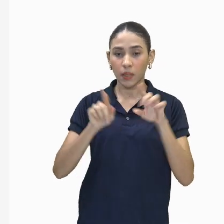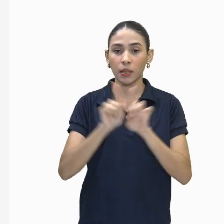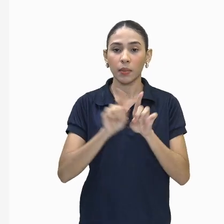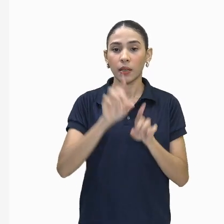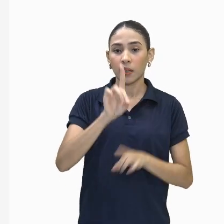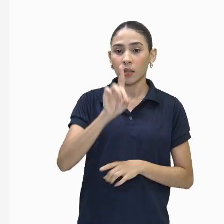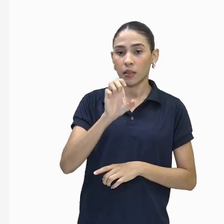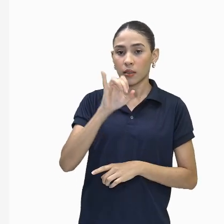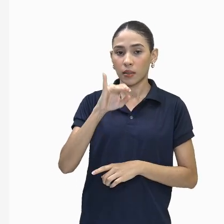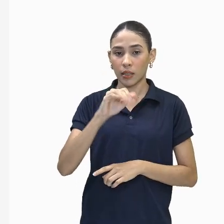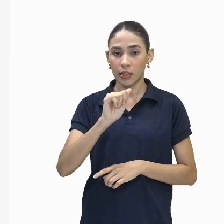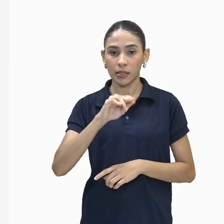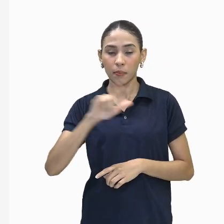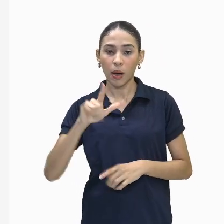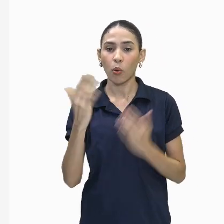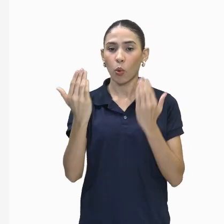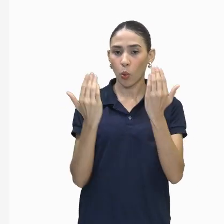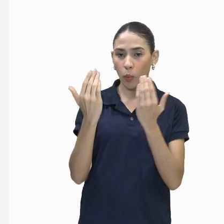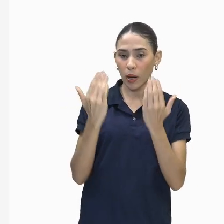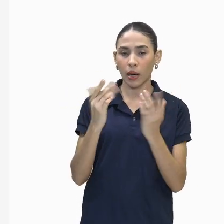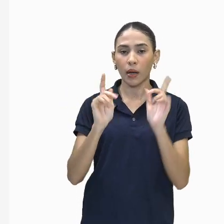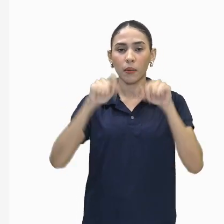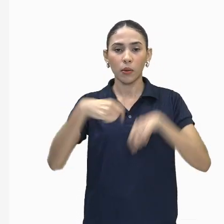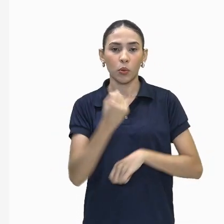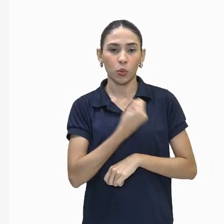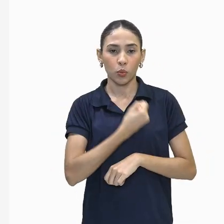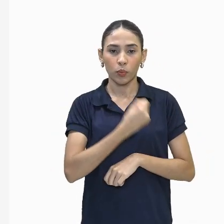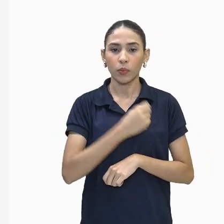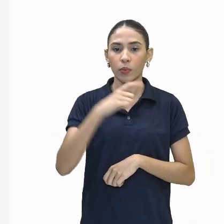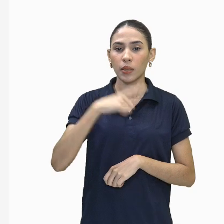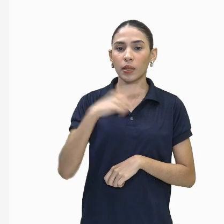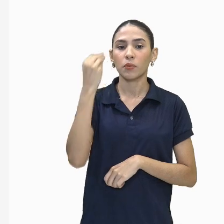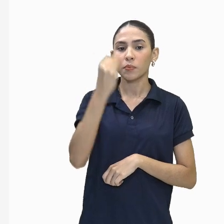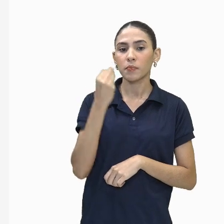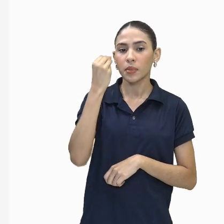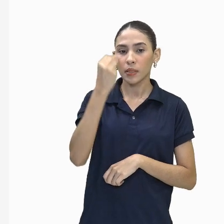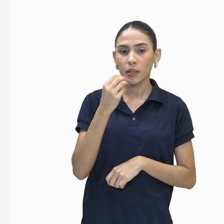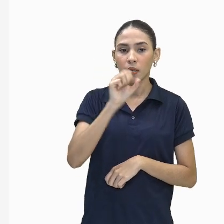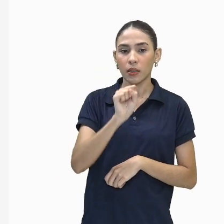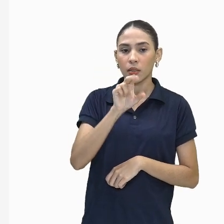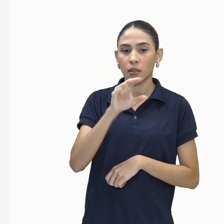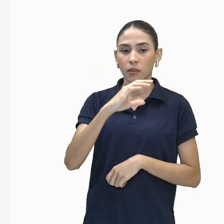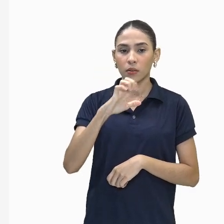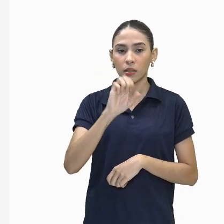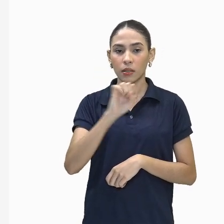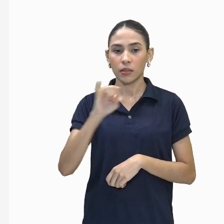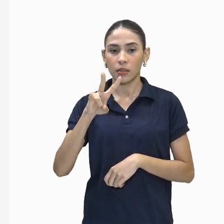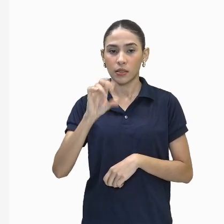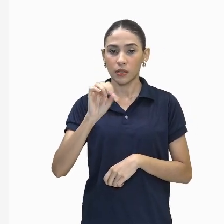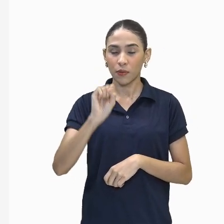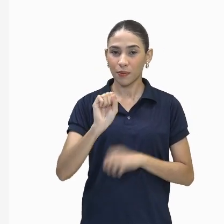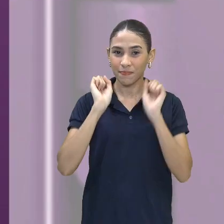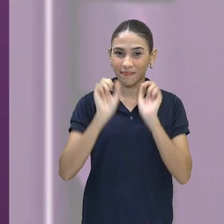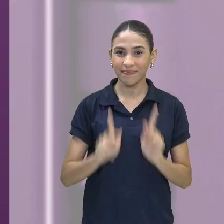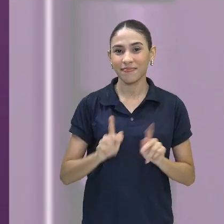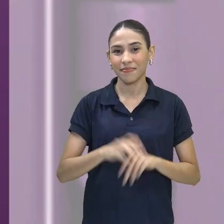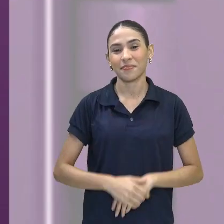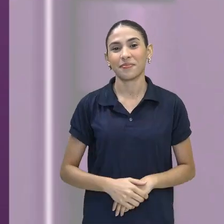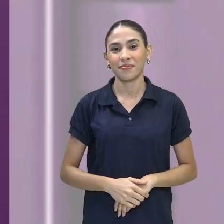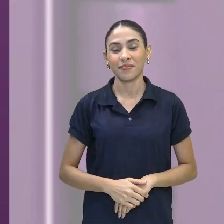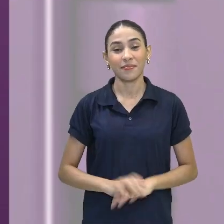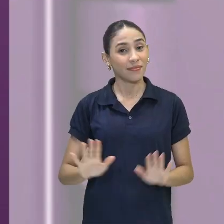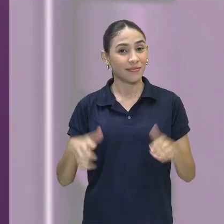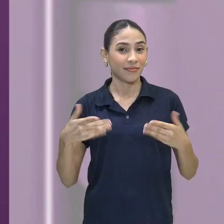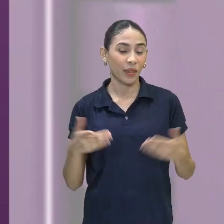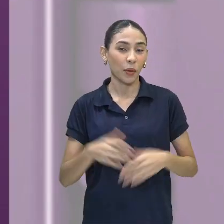número com a probabilidade obtida por meio de experimentos sucessivos. Beleza?